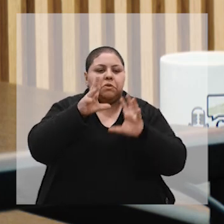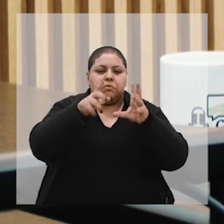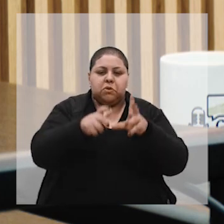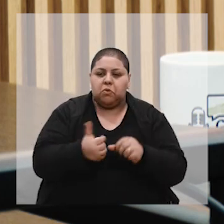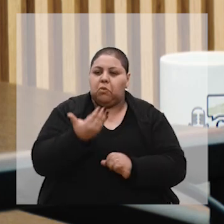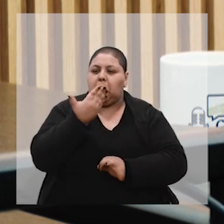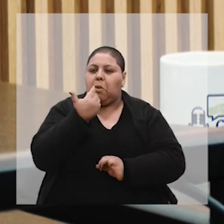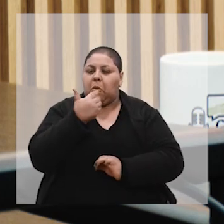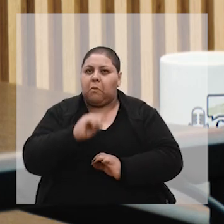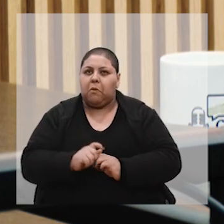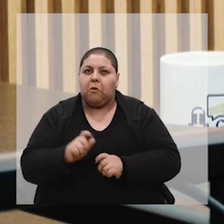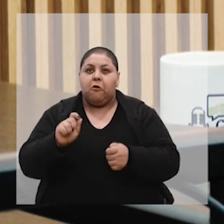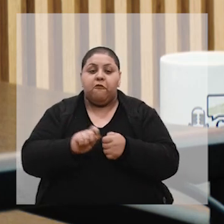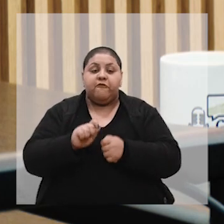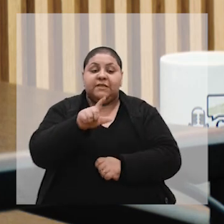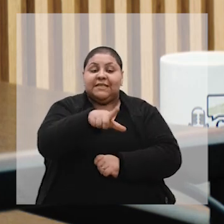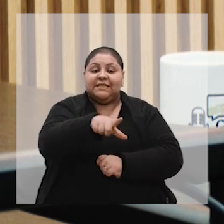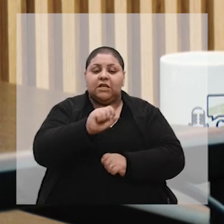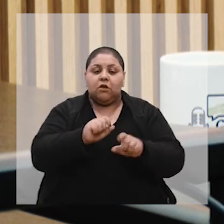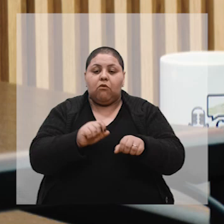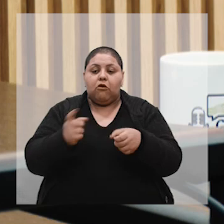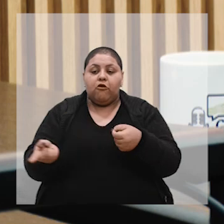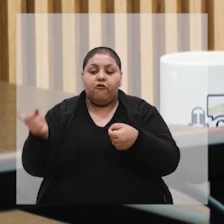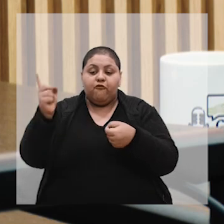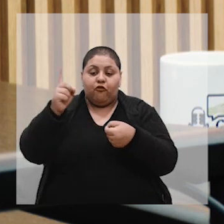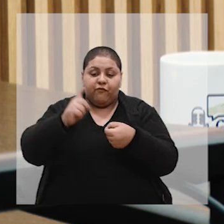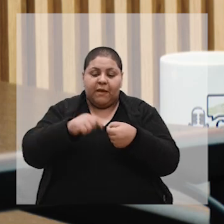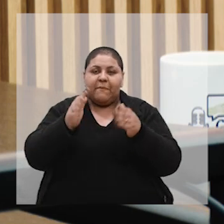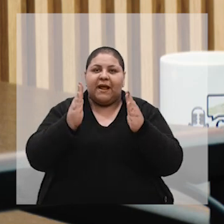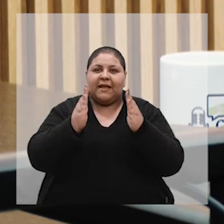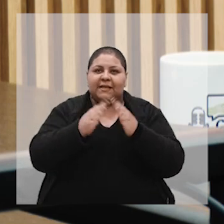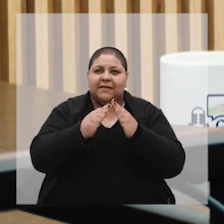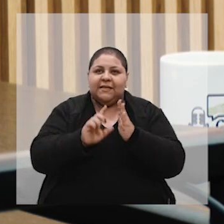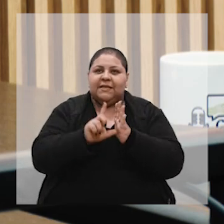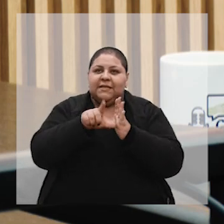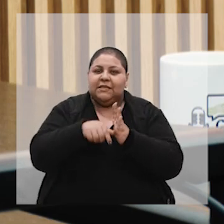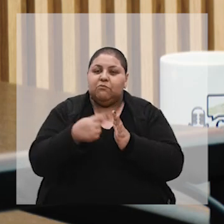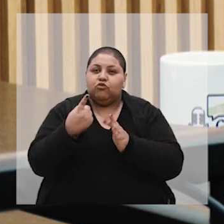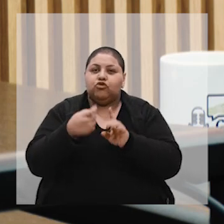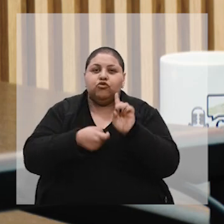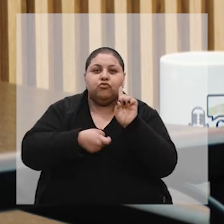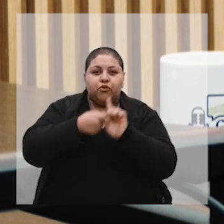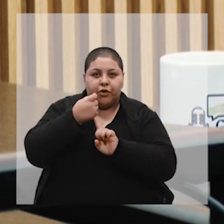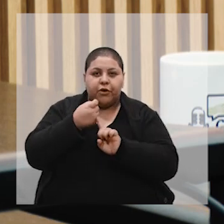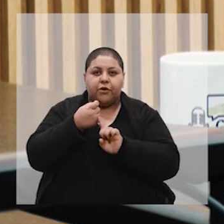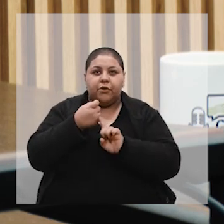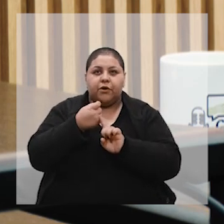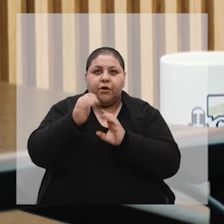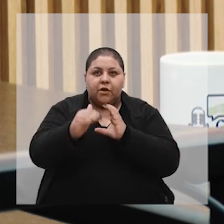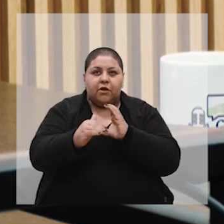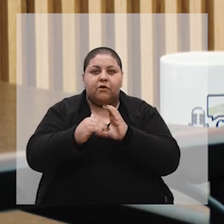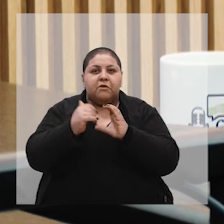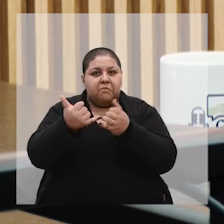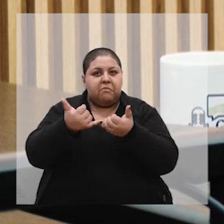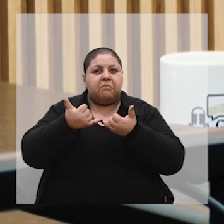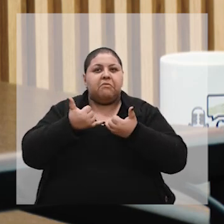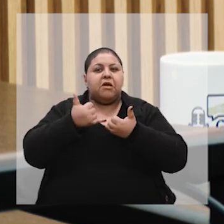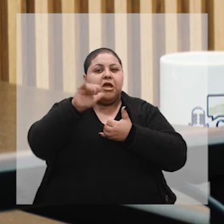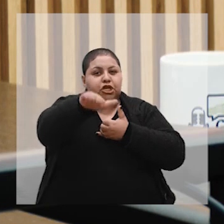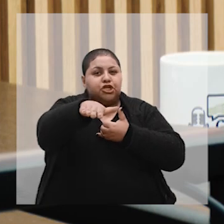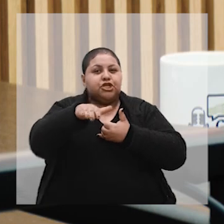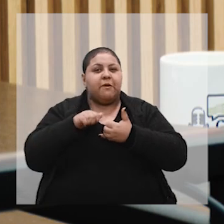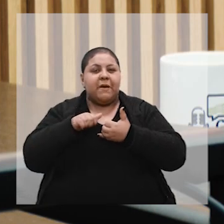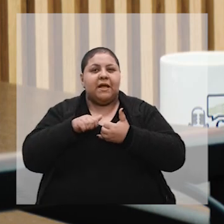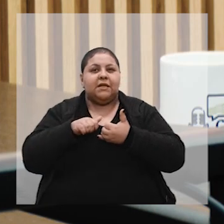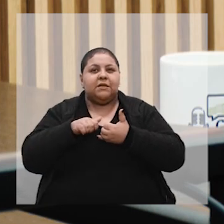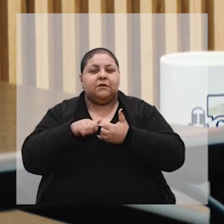mais. Almoçamos lá. Fiz a seletiva e voltei para casa. Depois de um mês, eu recebi a notícia que eu estava sendo